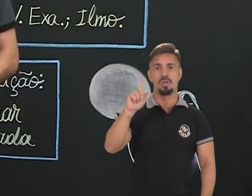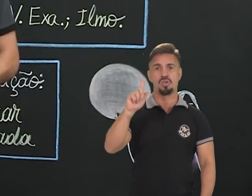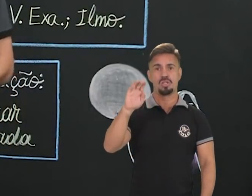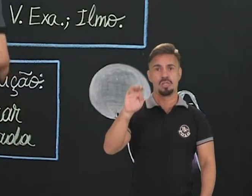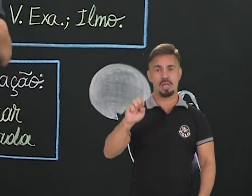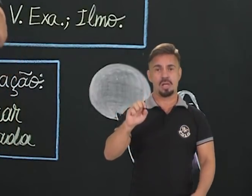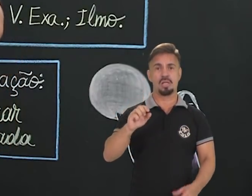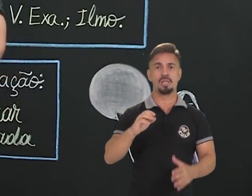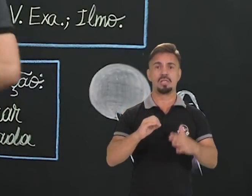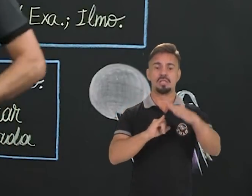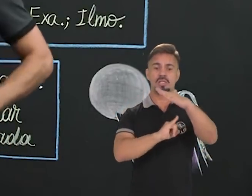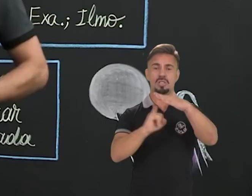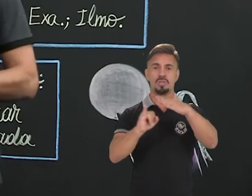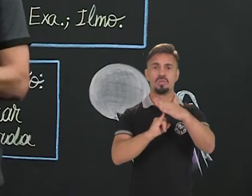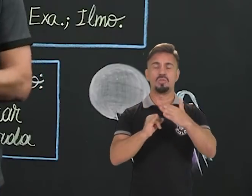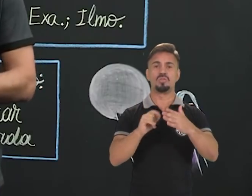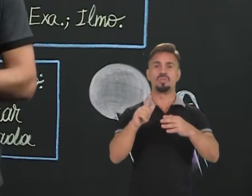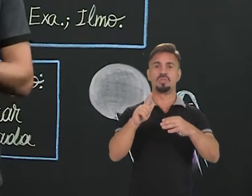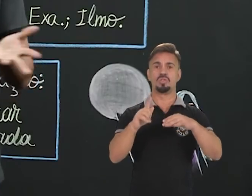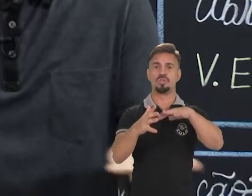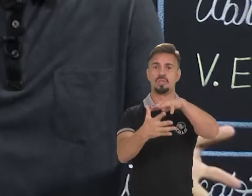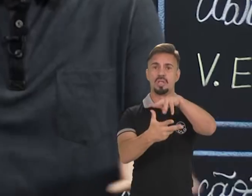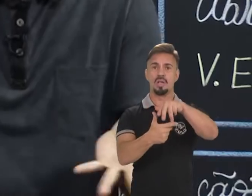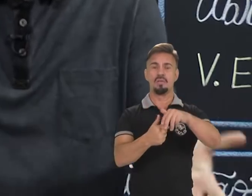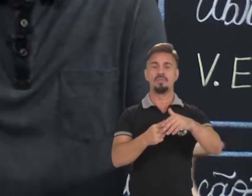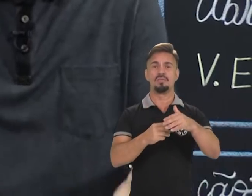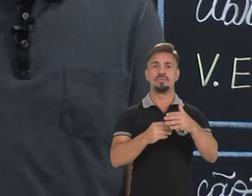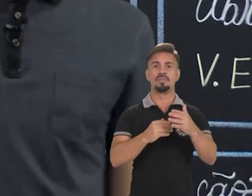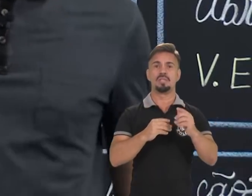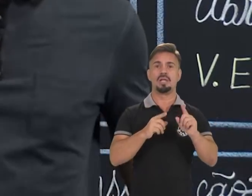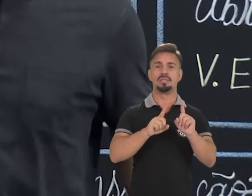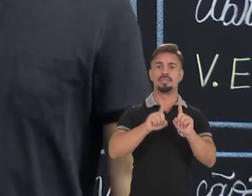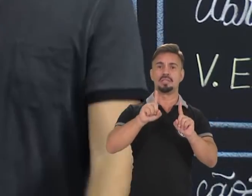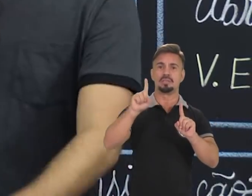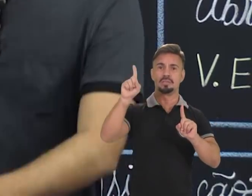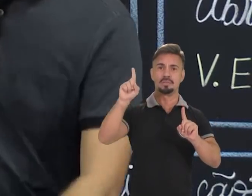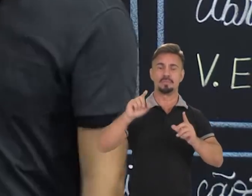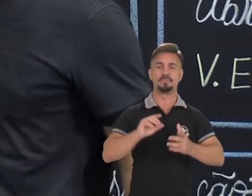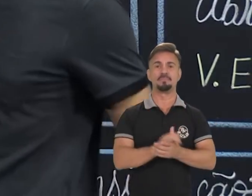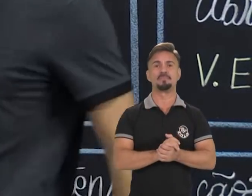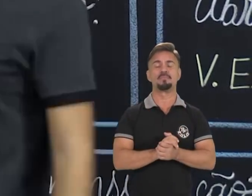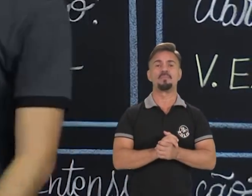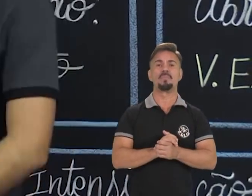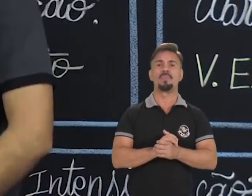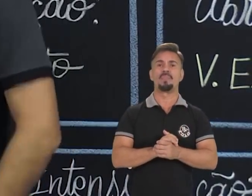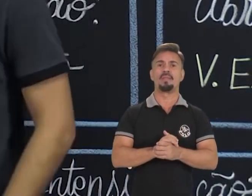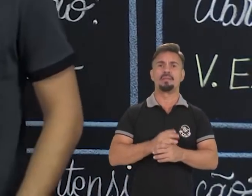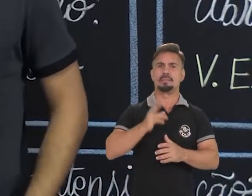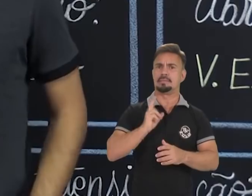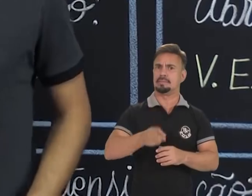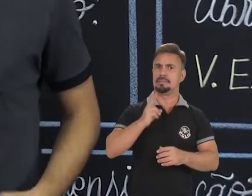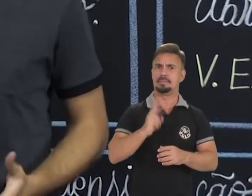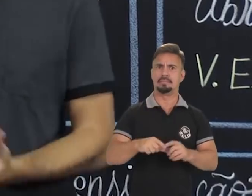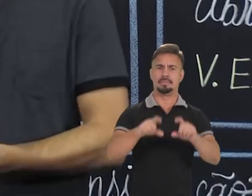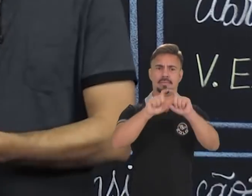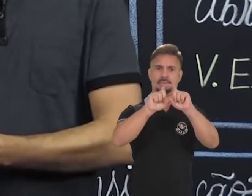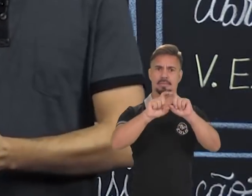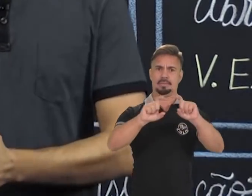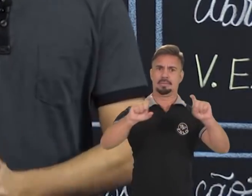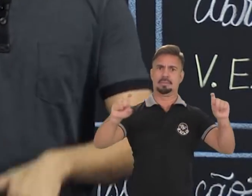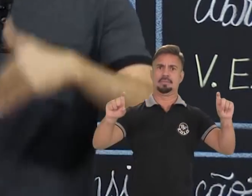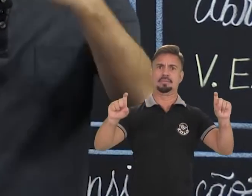Geografia e Estatística. Sabe o que acontece? A sigla vira uma palavra, porque dificilmente a gente vai conseguir toda hora ficar falando em um texto,